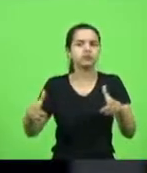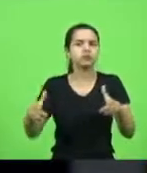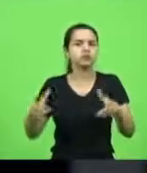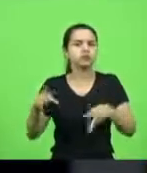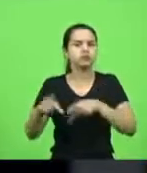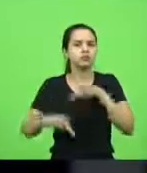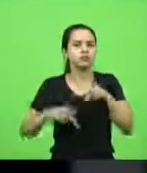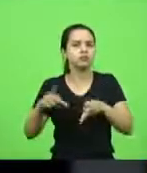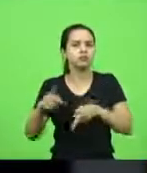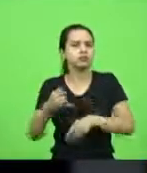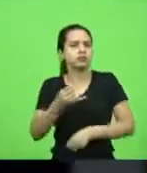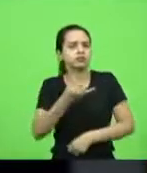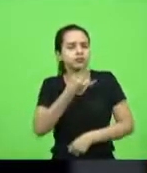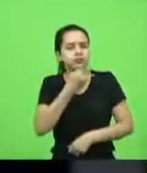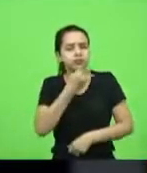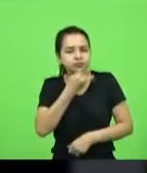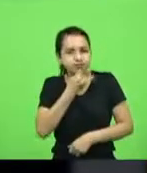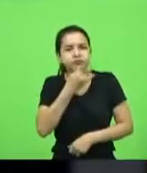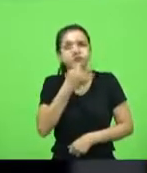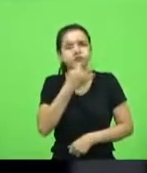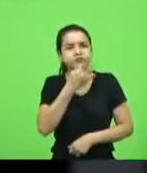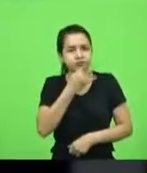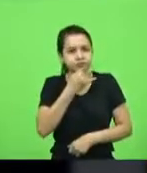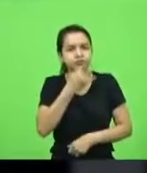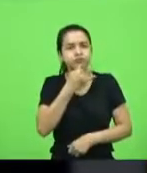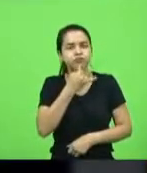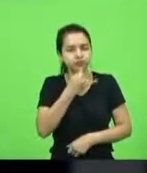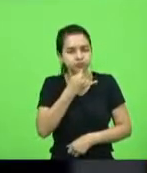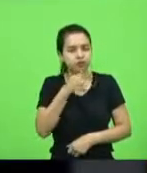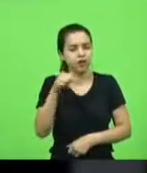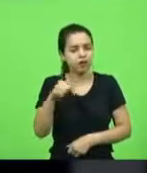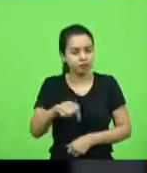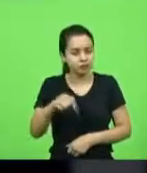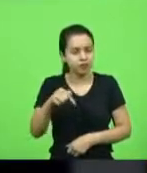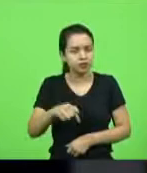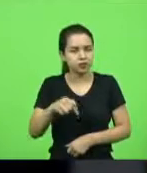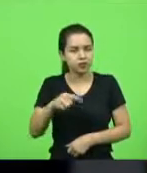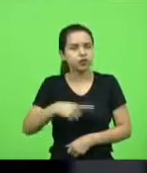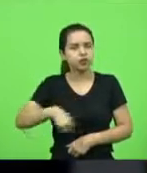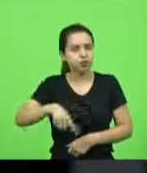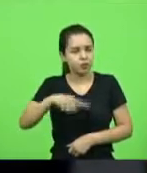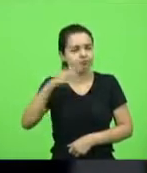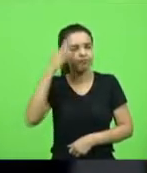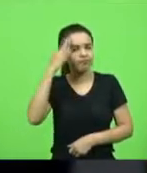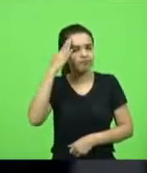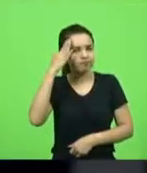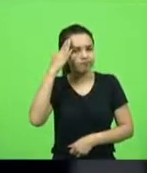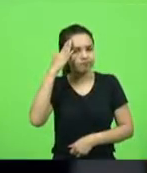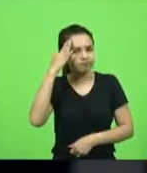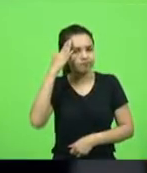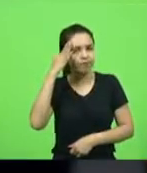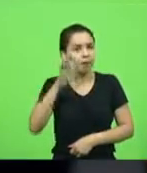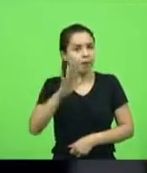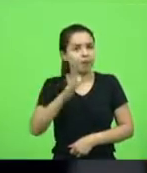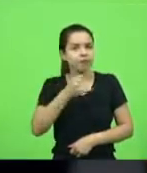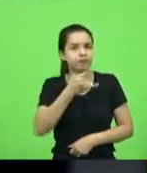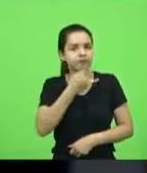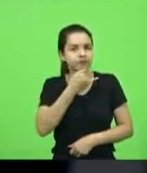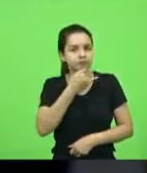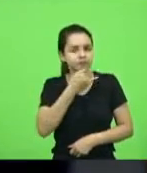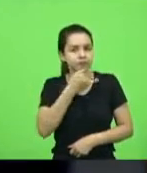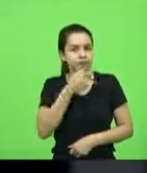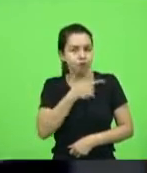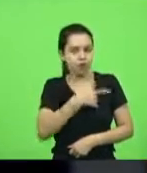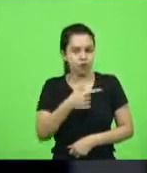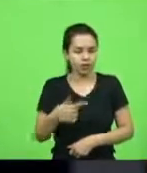descontentamento que recuou nesta casa e com o nesse Parlamento Só que infelizmente o governo eu viro